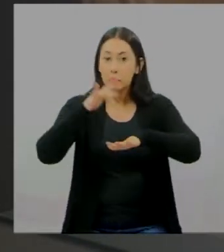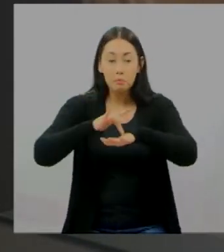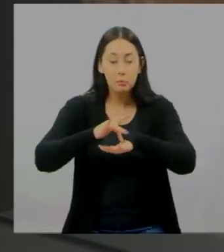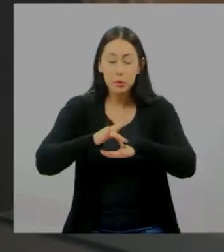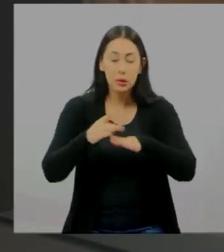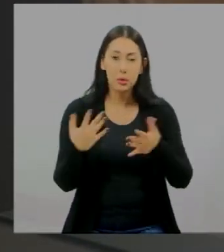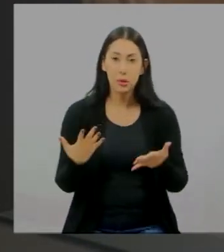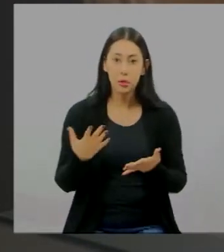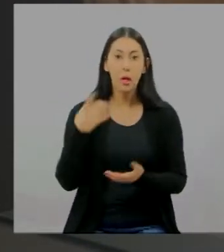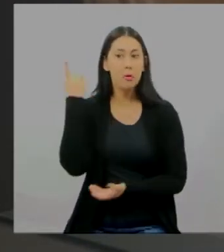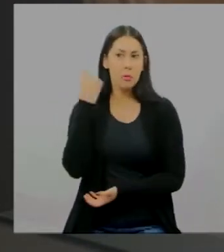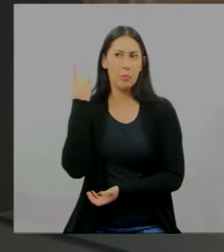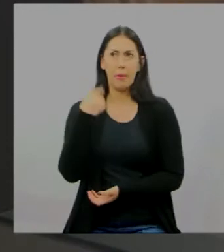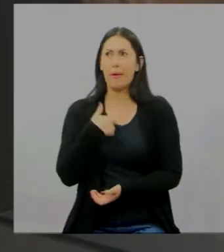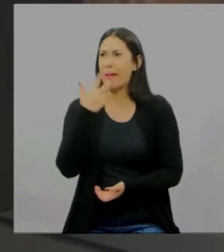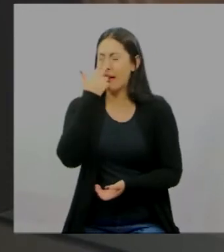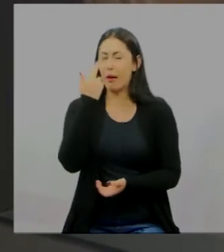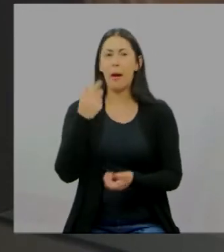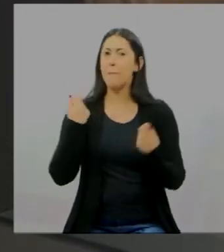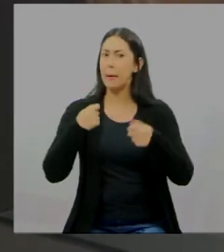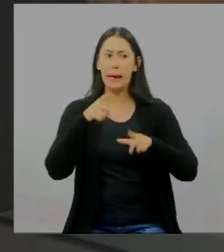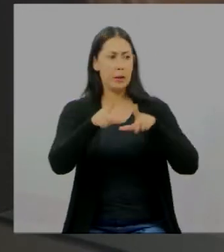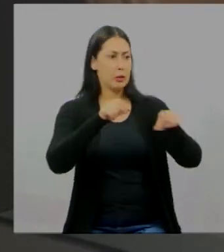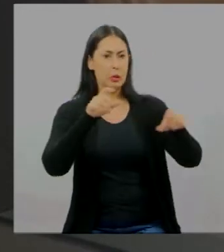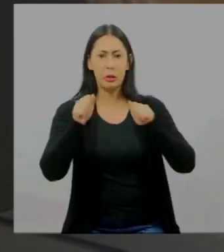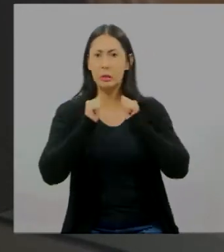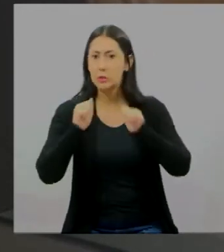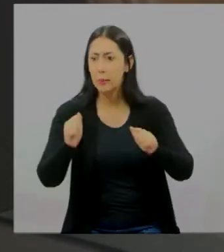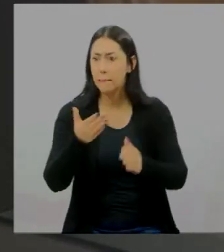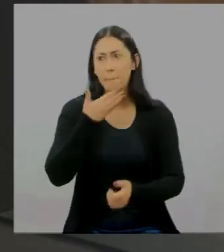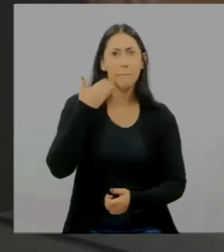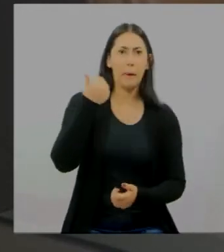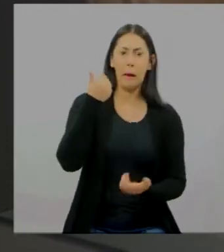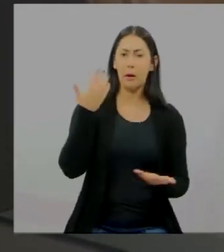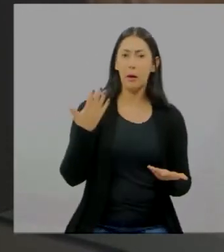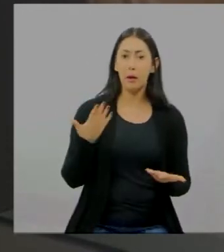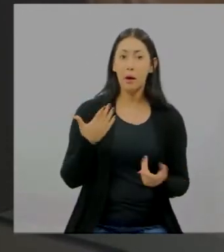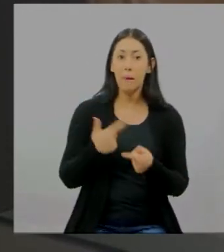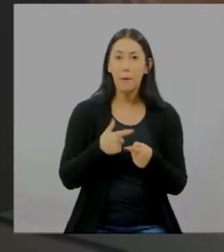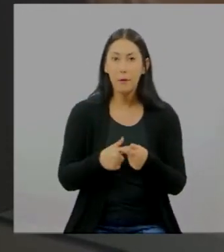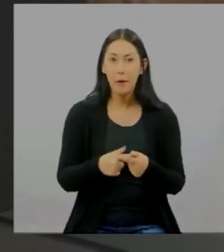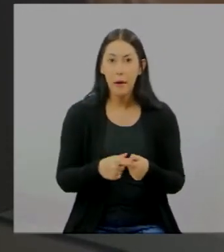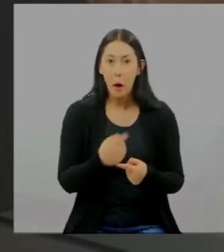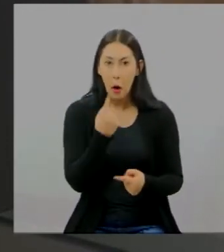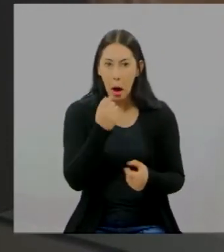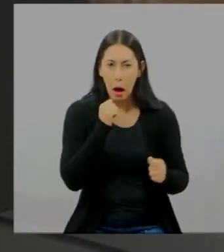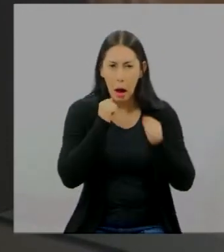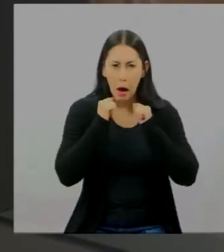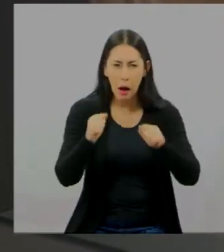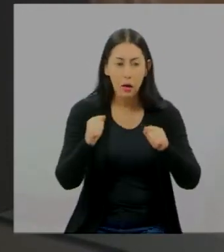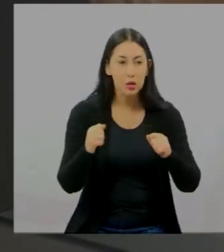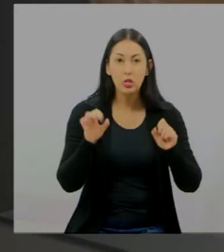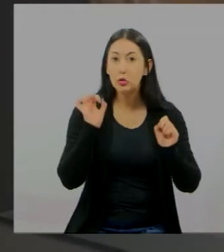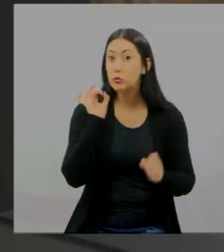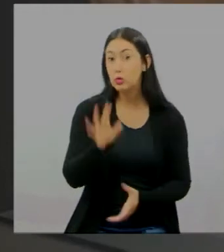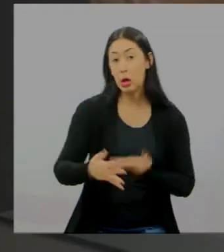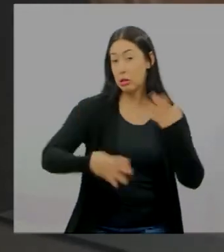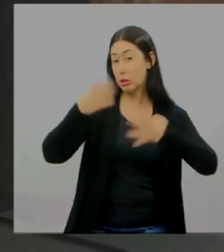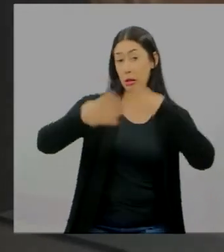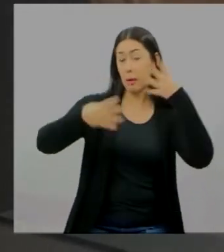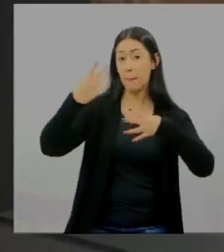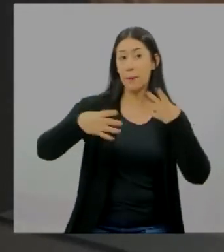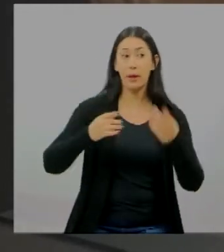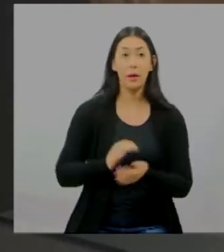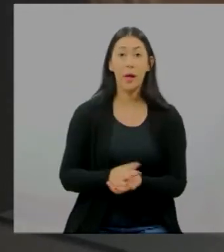A deputada, eu acho que precisa escolher melhor os assessores dela, né? Porque um assessor desse tipo aí só prejudica, uma vez que saiu